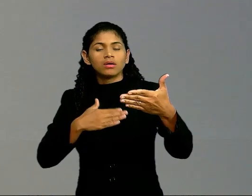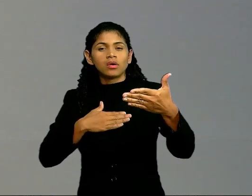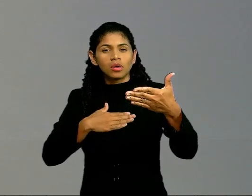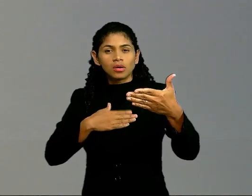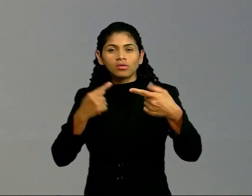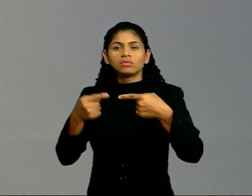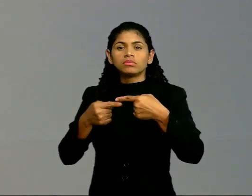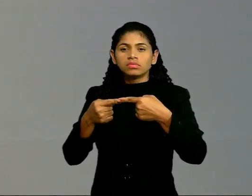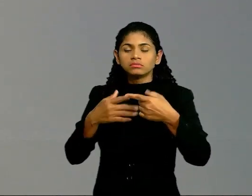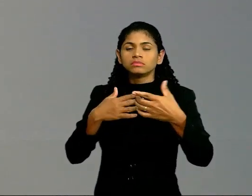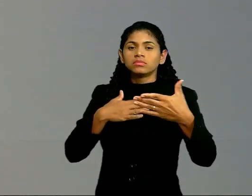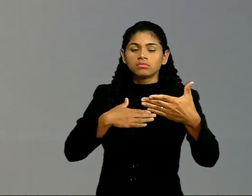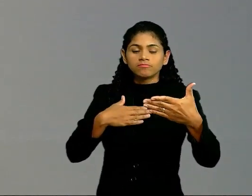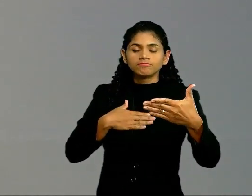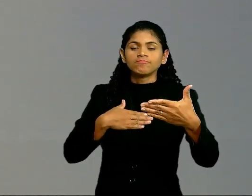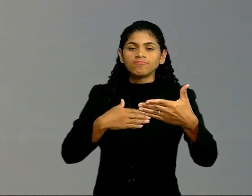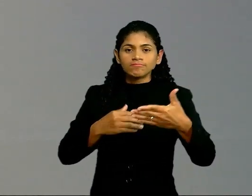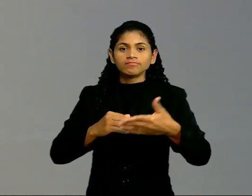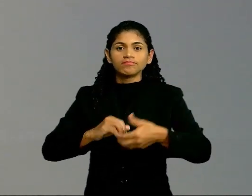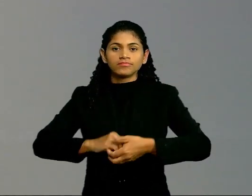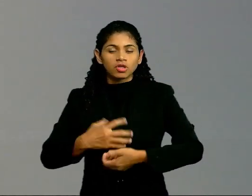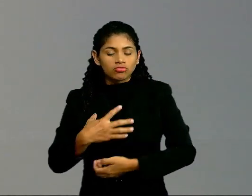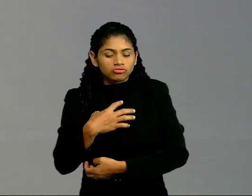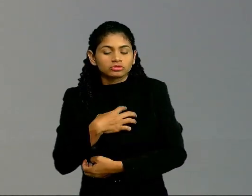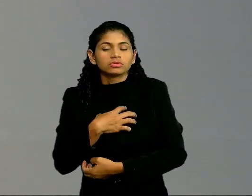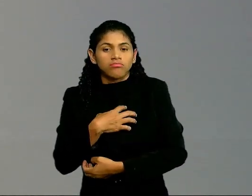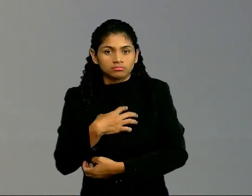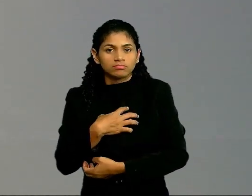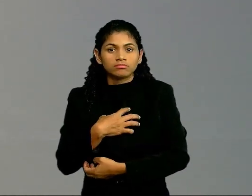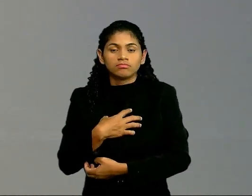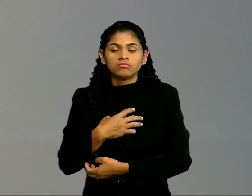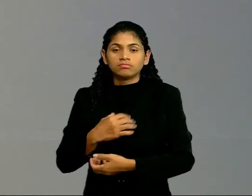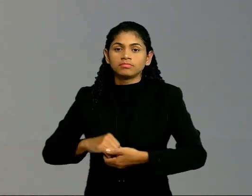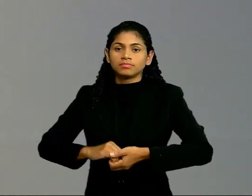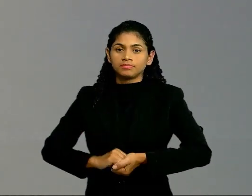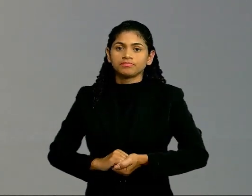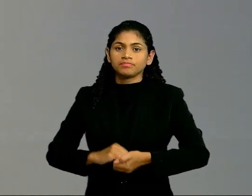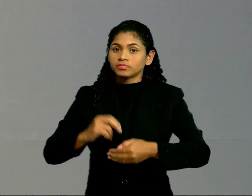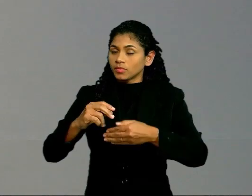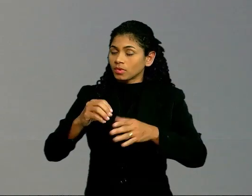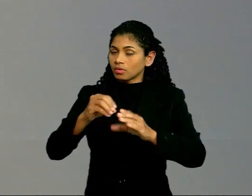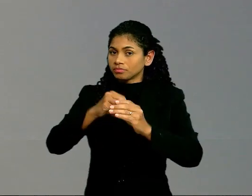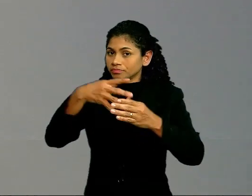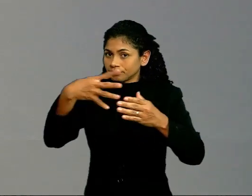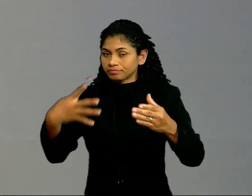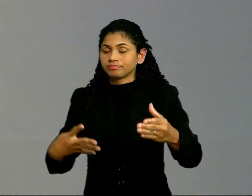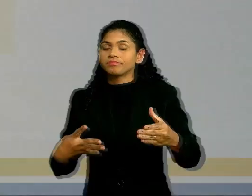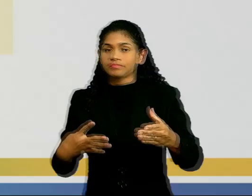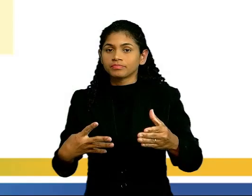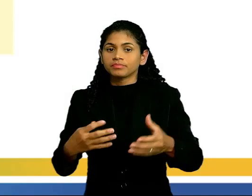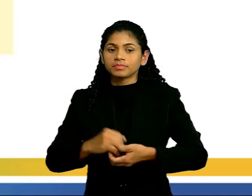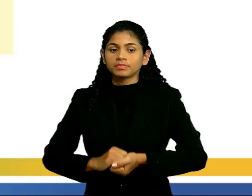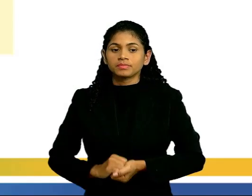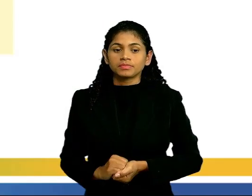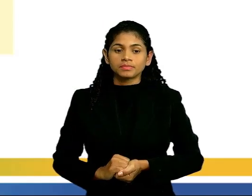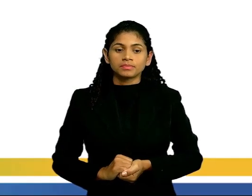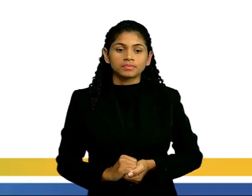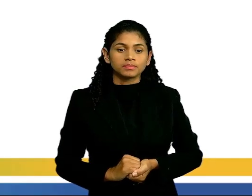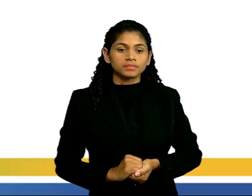atribuir um certo sentimento, uma certa emoção. Então essa é uma das características geniais aí da escritora.